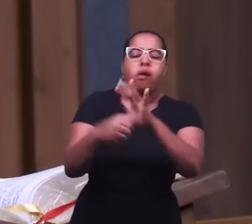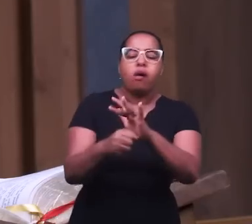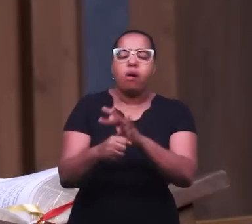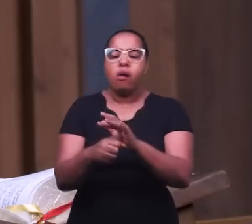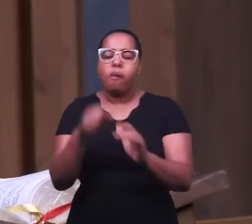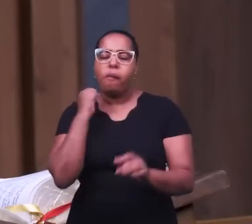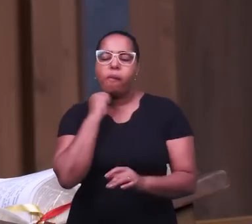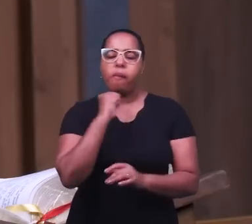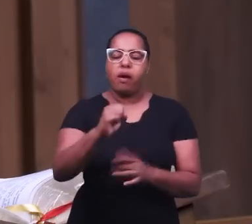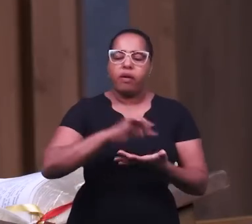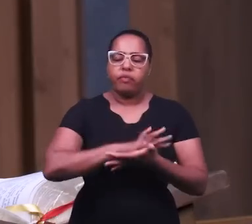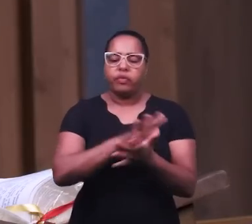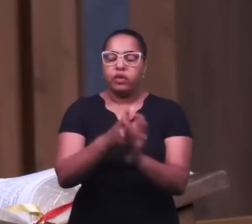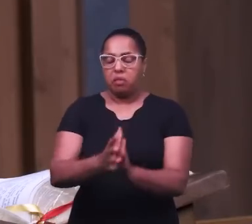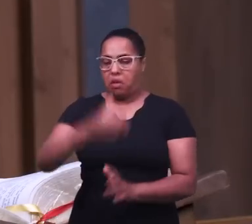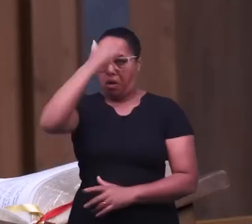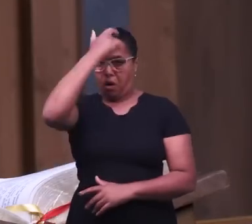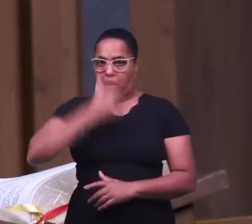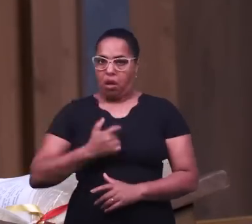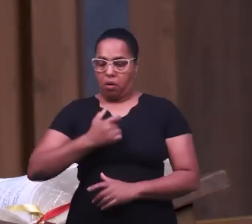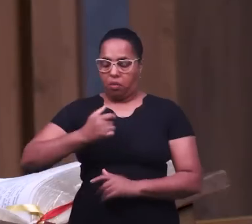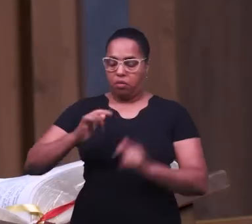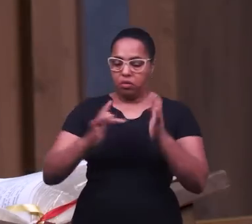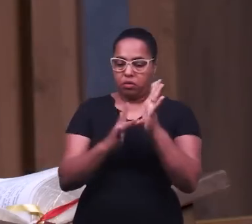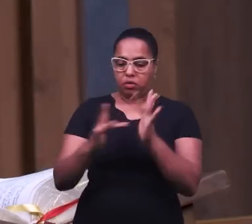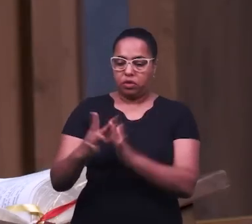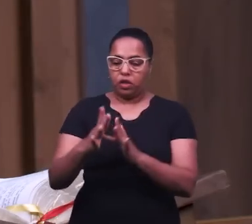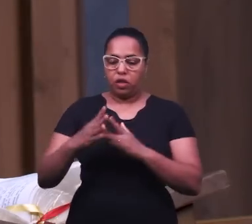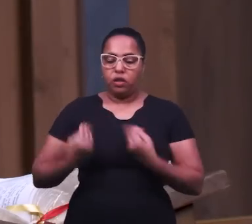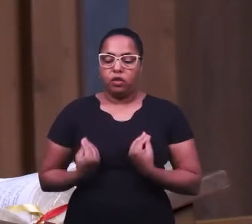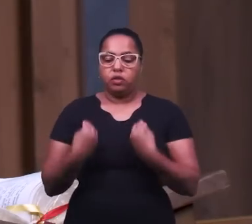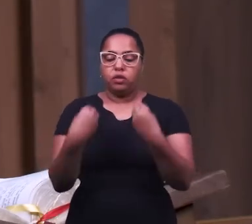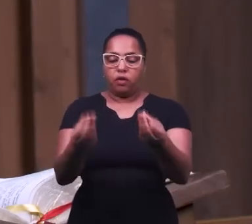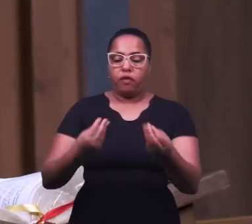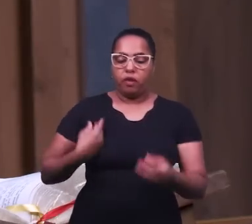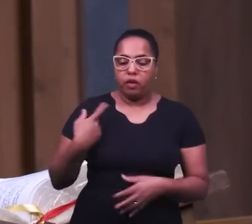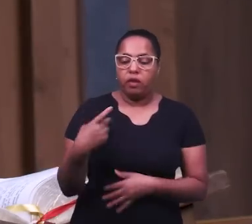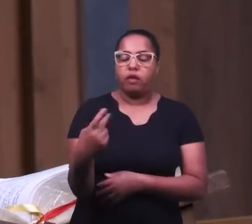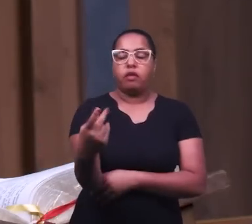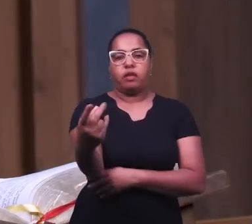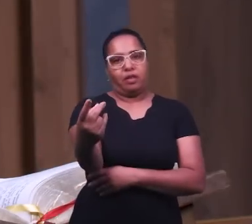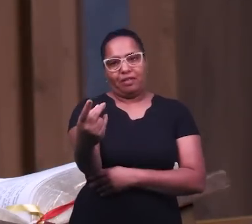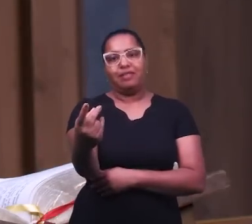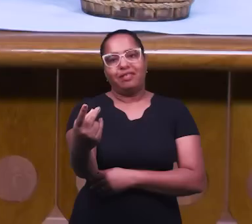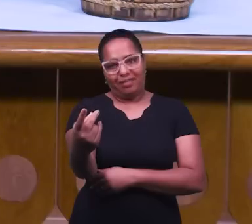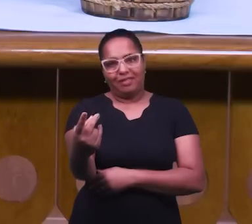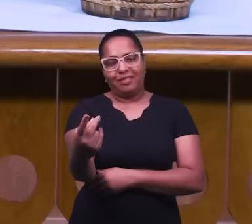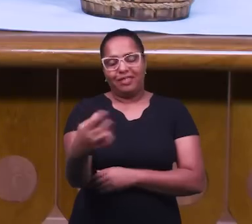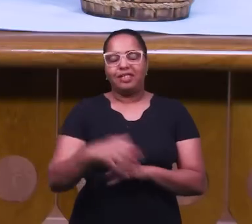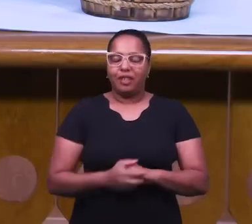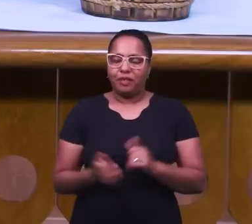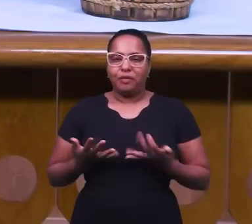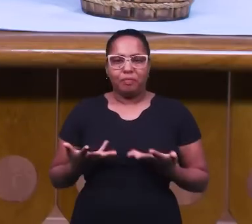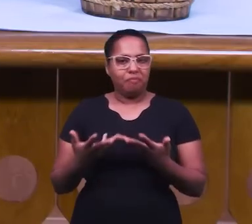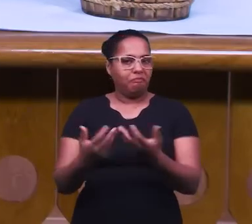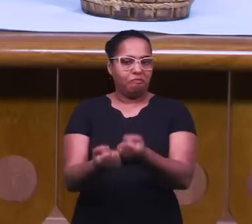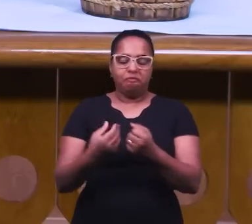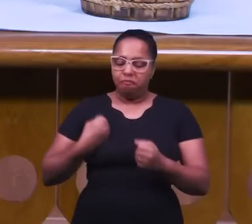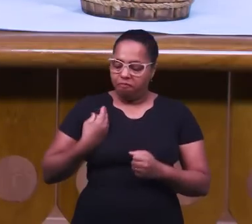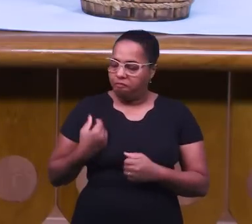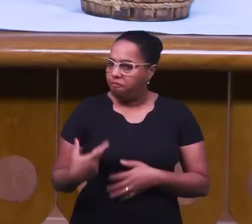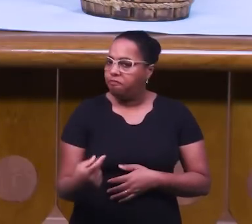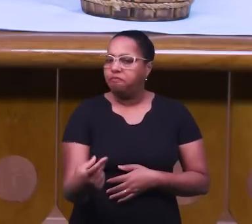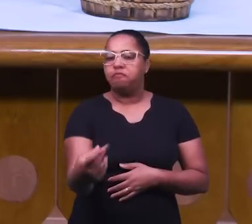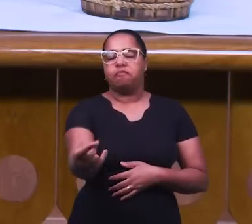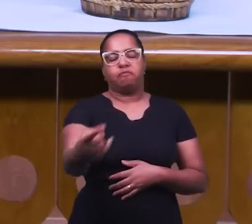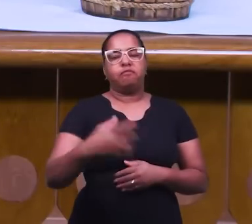destruir. Eu, porém, vim para que tenham vida e vida com abundância. Que coisa maravilhosa, vida